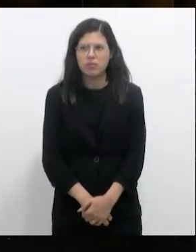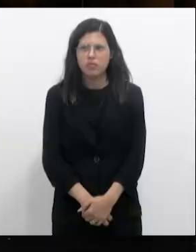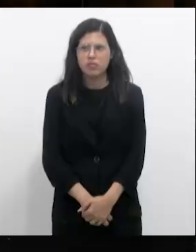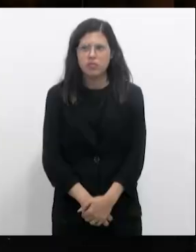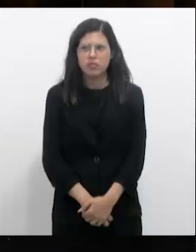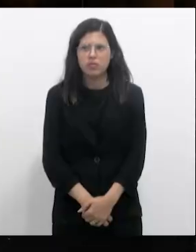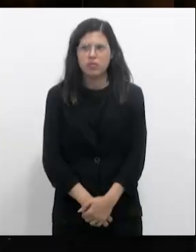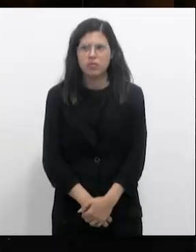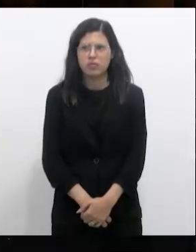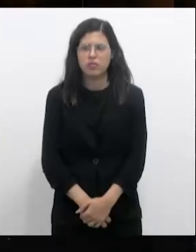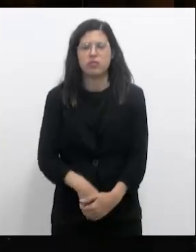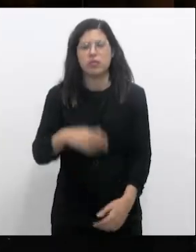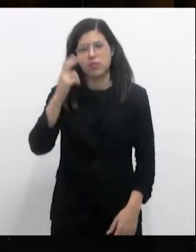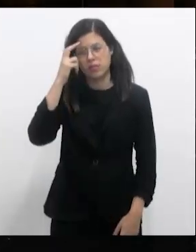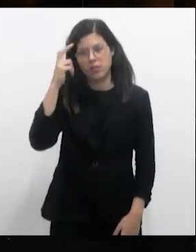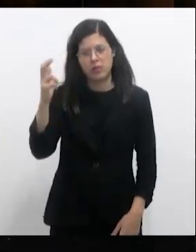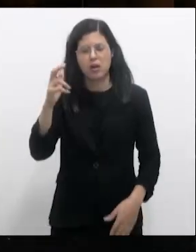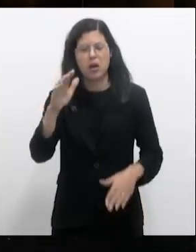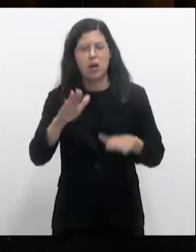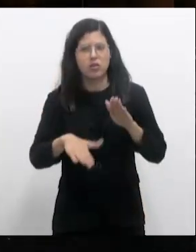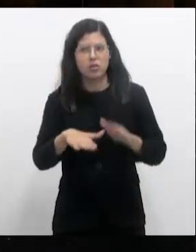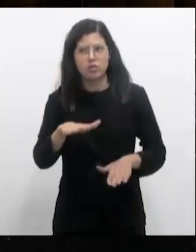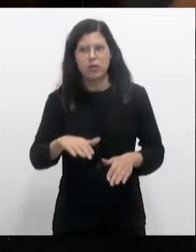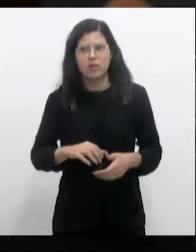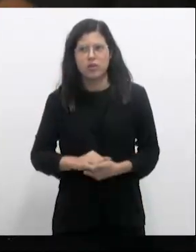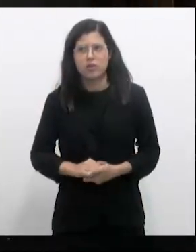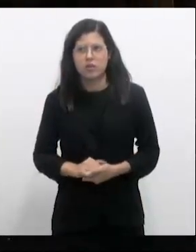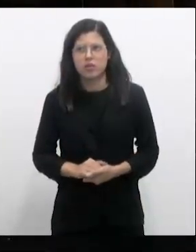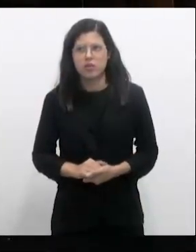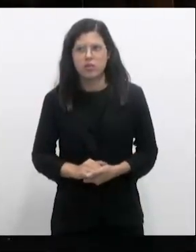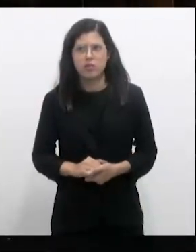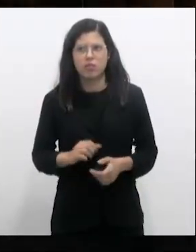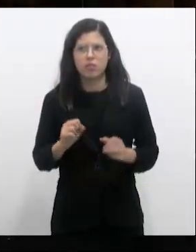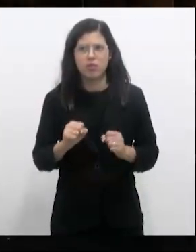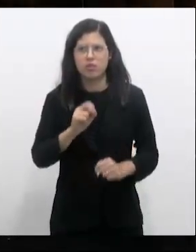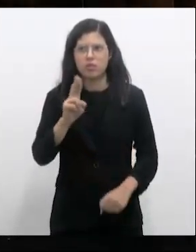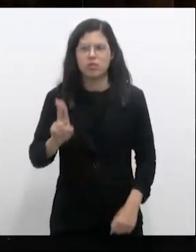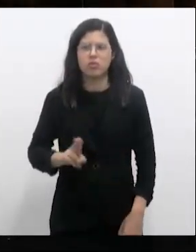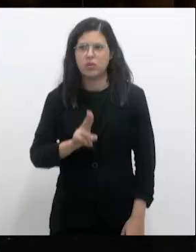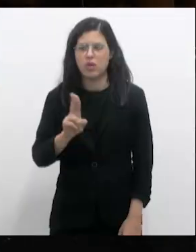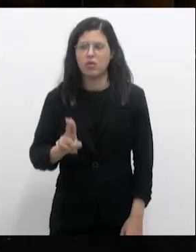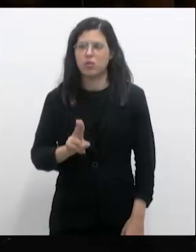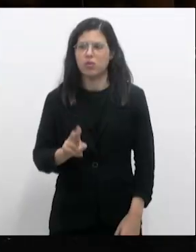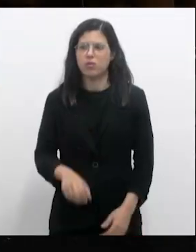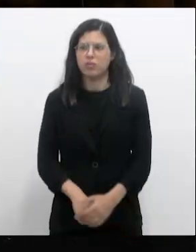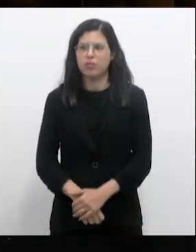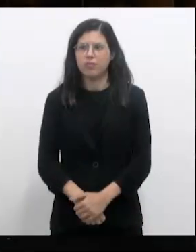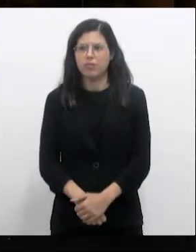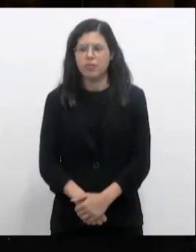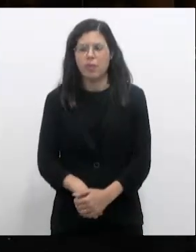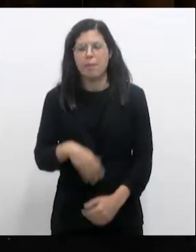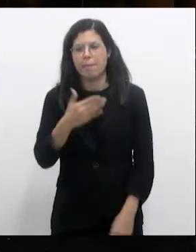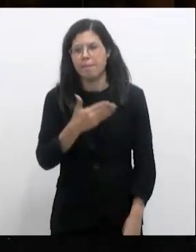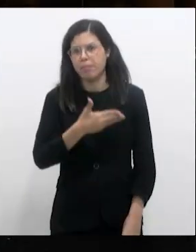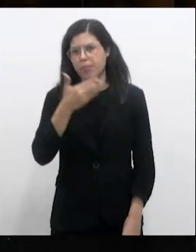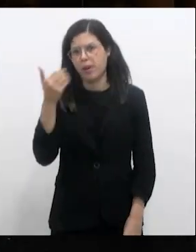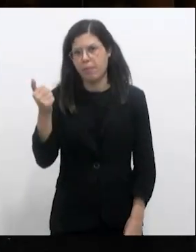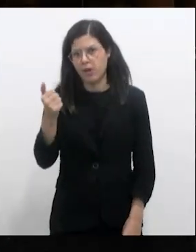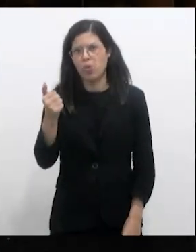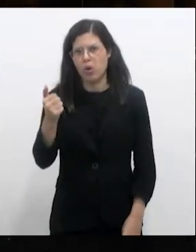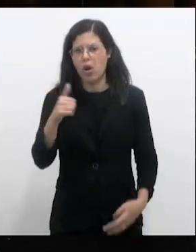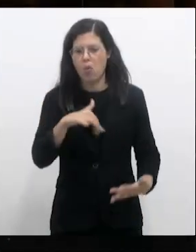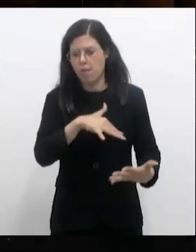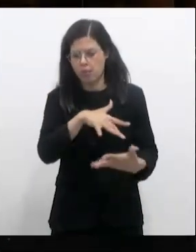inteligência, muitas vezes, pode ser usada para melhoria da